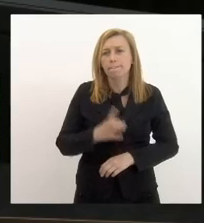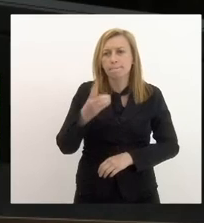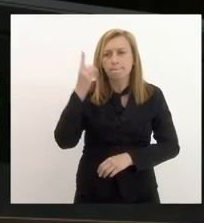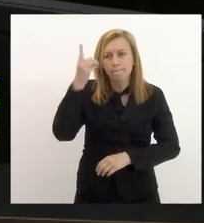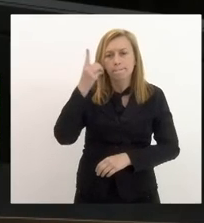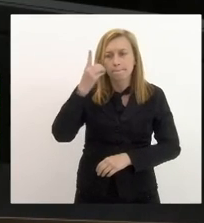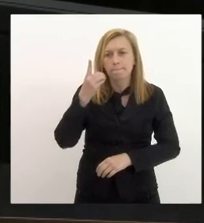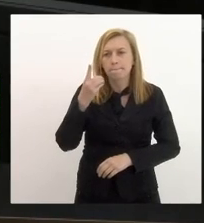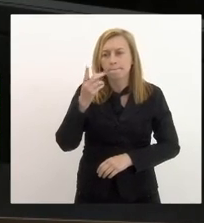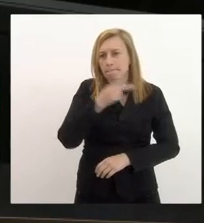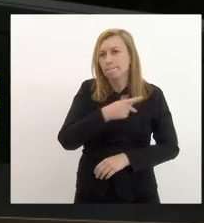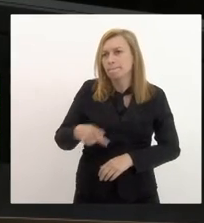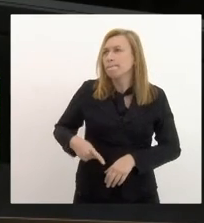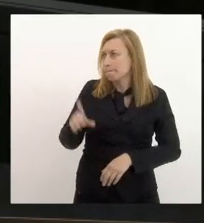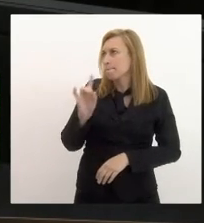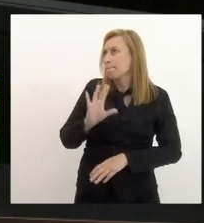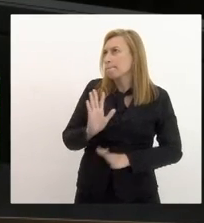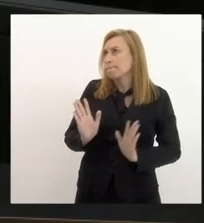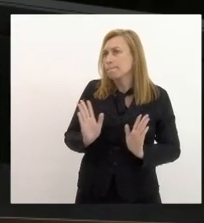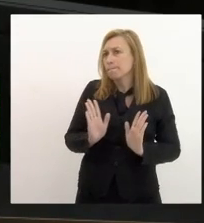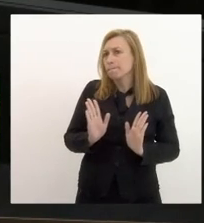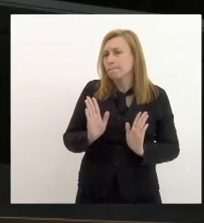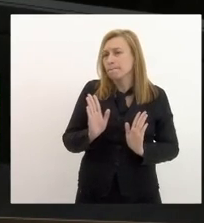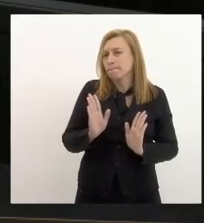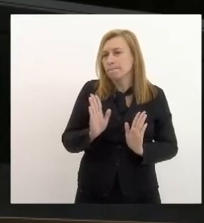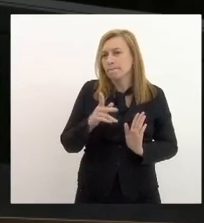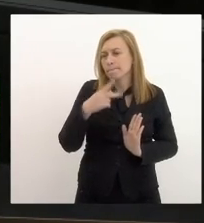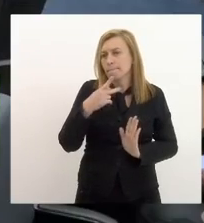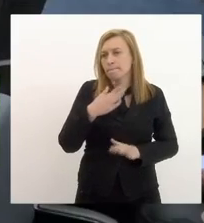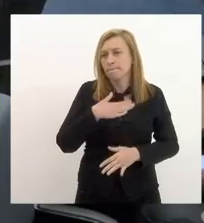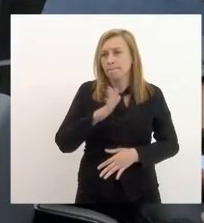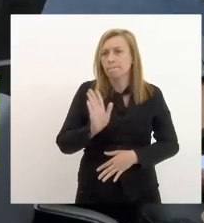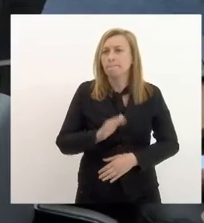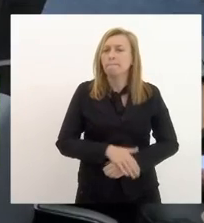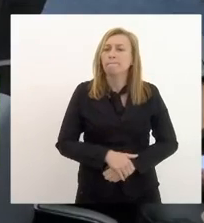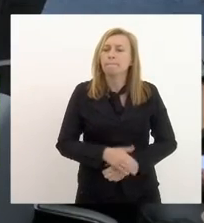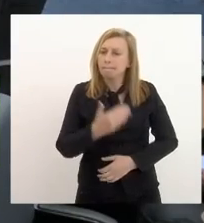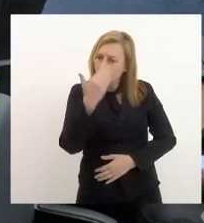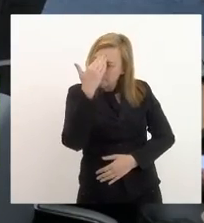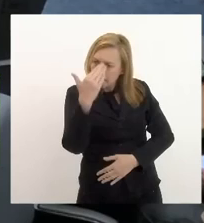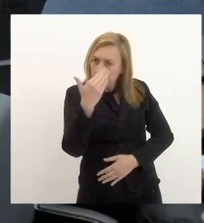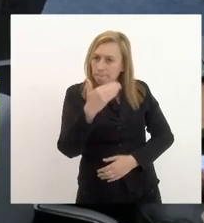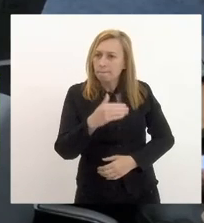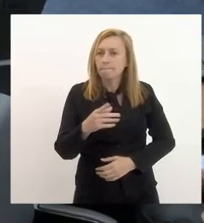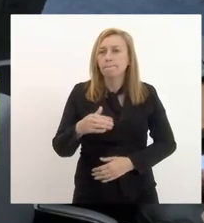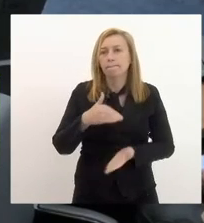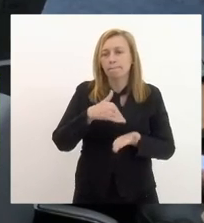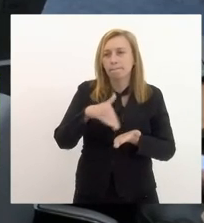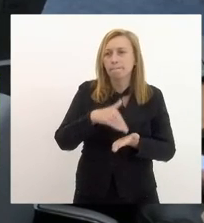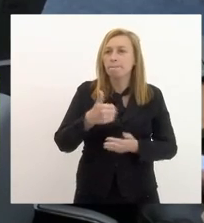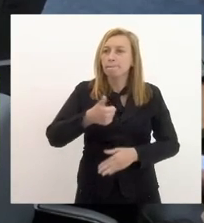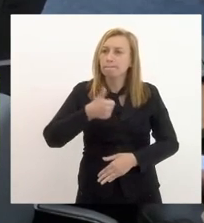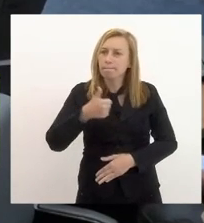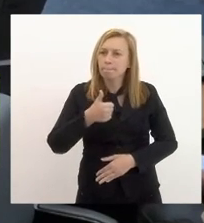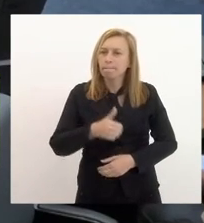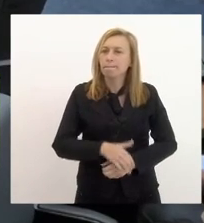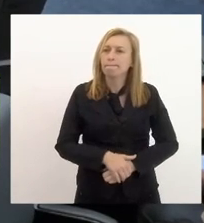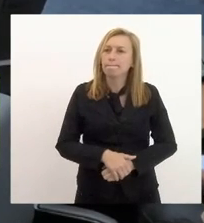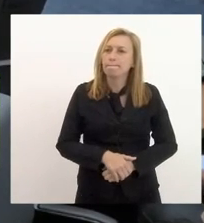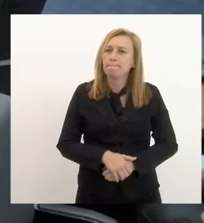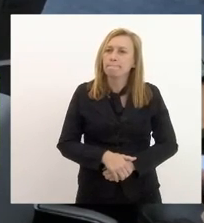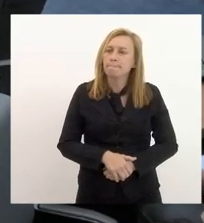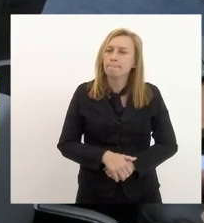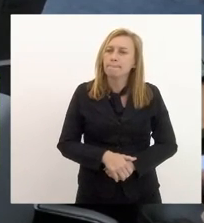deputado-presidente acho que elas eram essas as considerações eu agradeço secretário primeiro